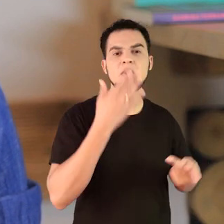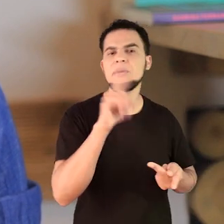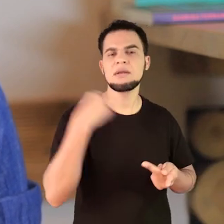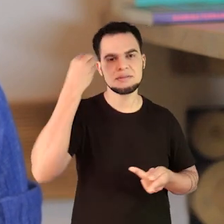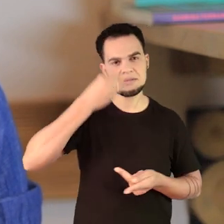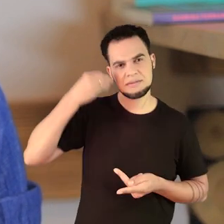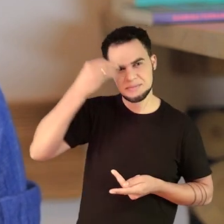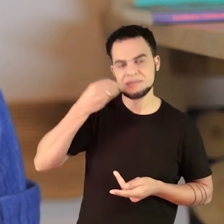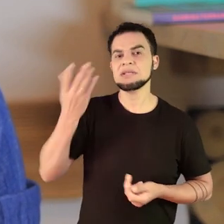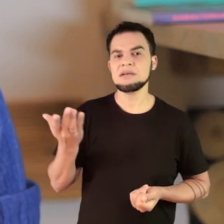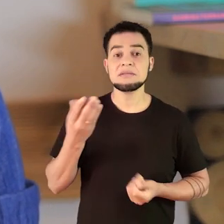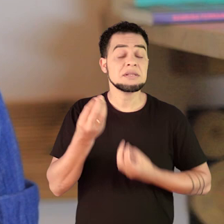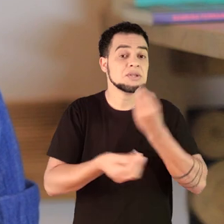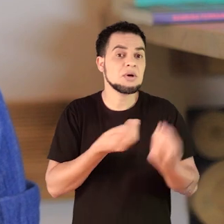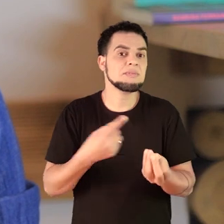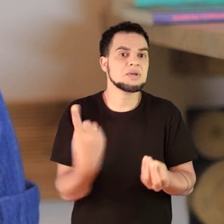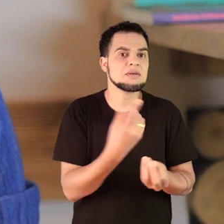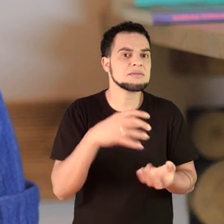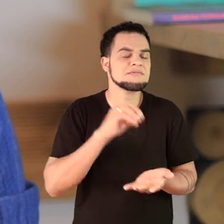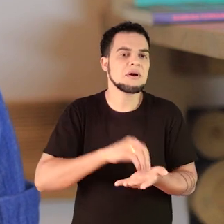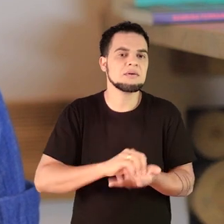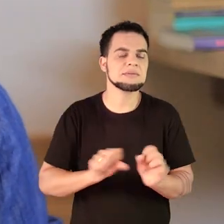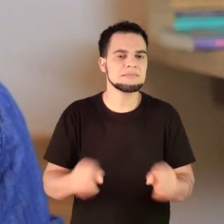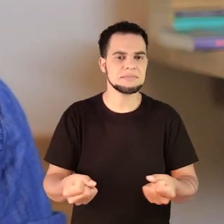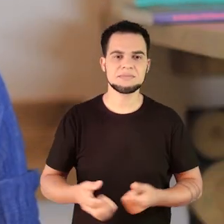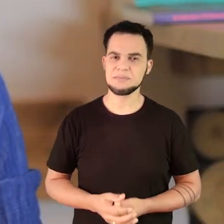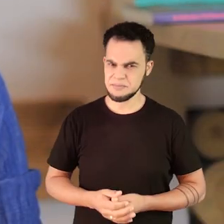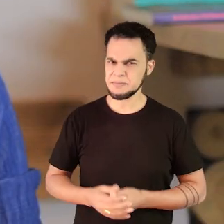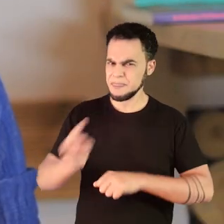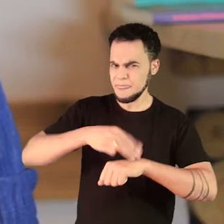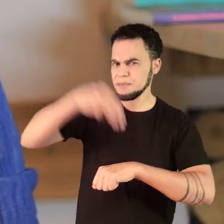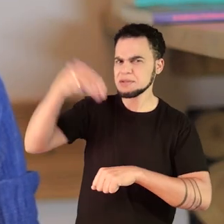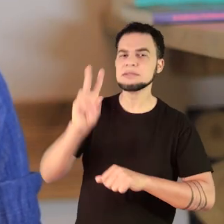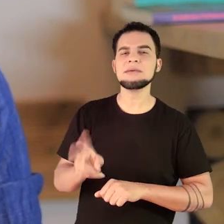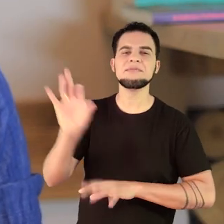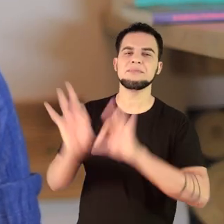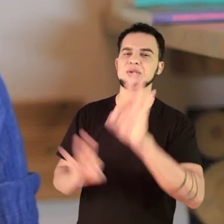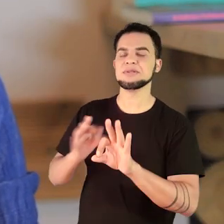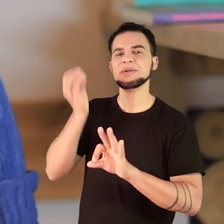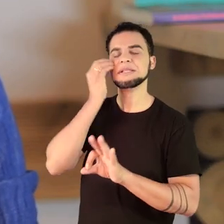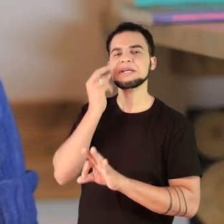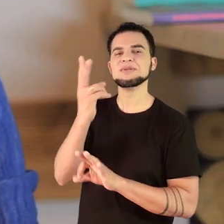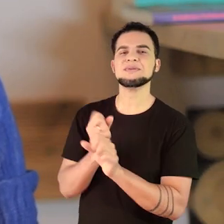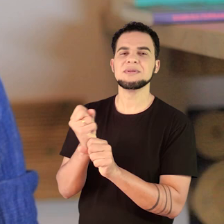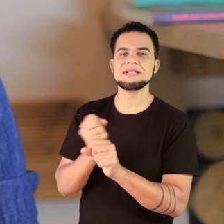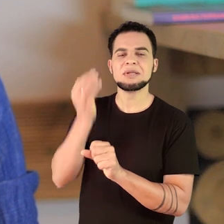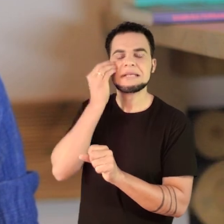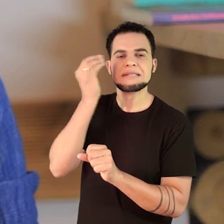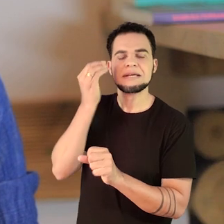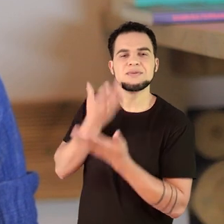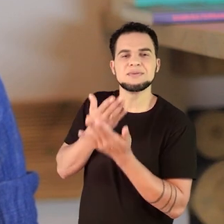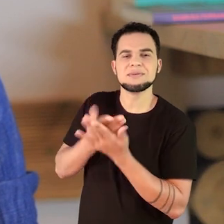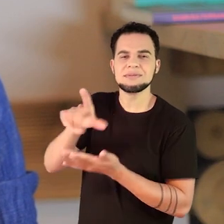as nossas experiências e o quanto a gente se sente desamparado. Bora lá. O mestrado sempre foi um projeto. Tentei por 2 anos e